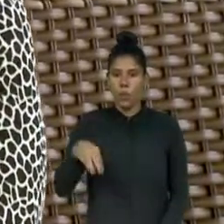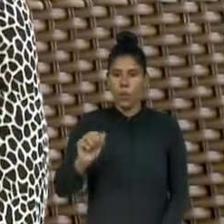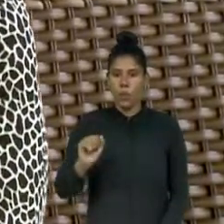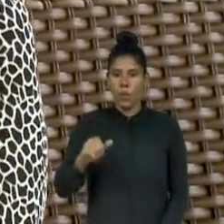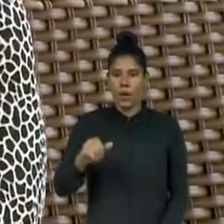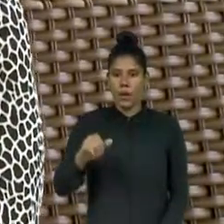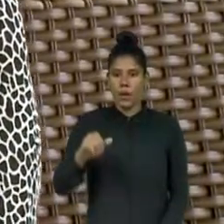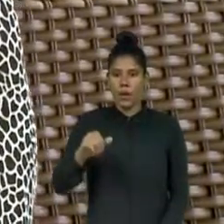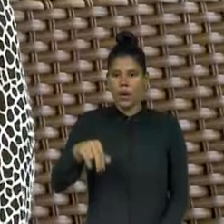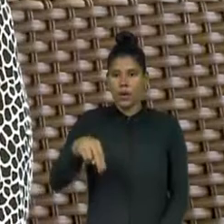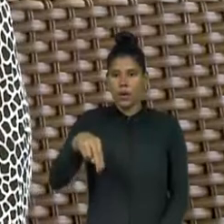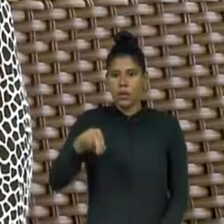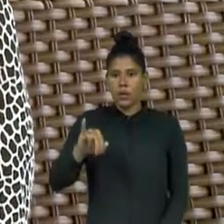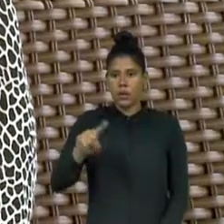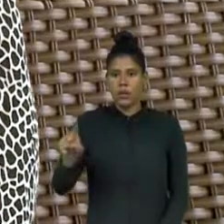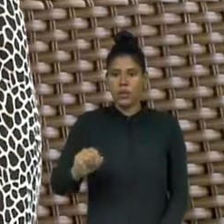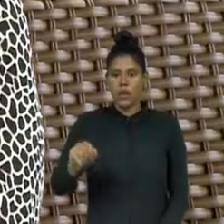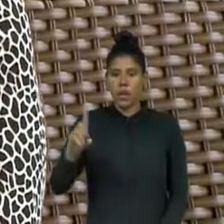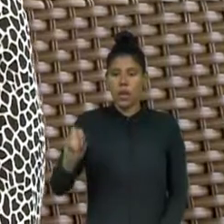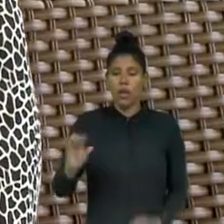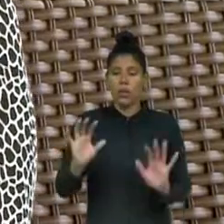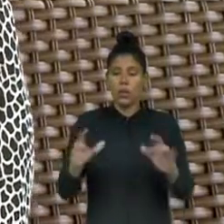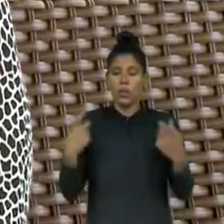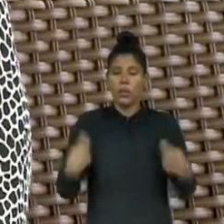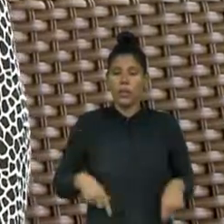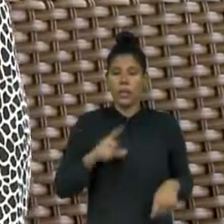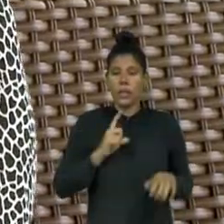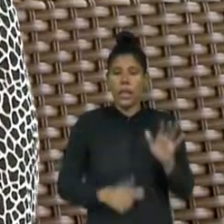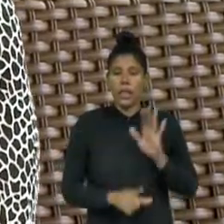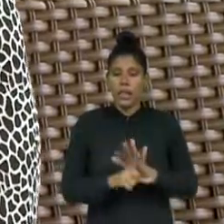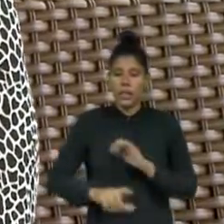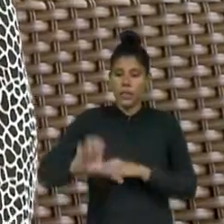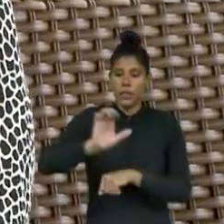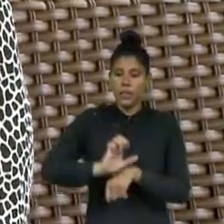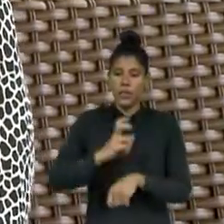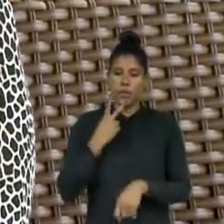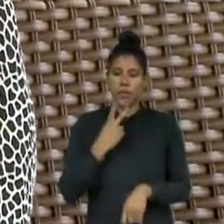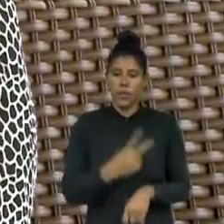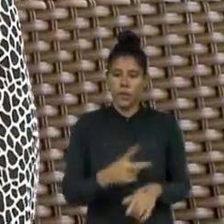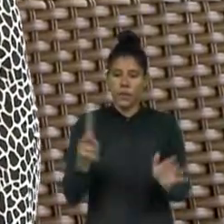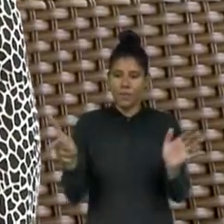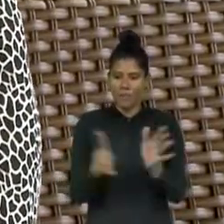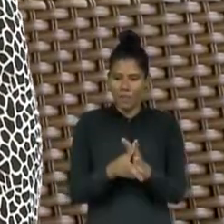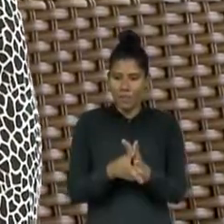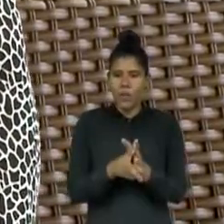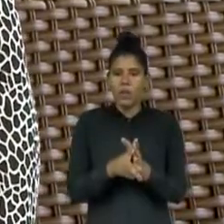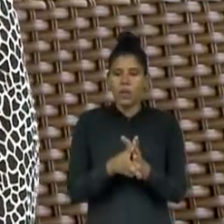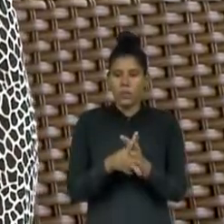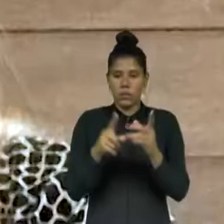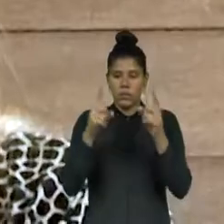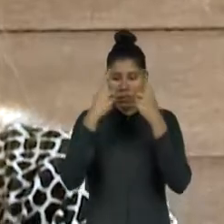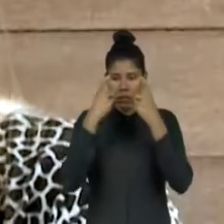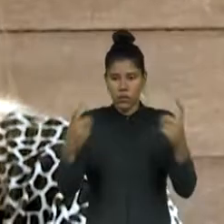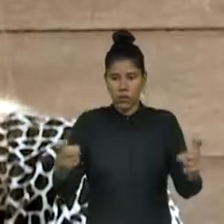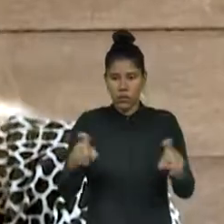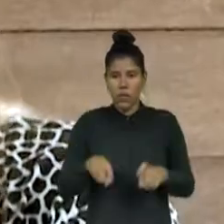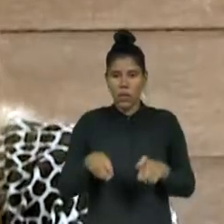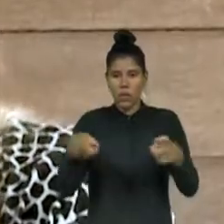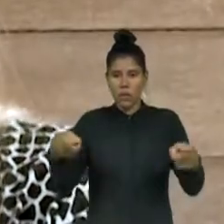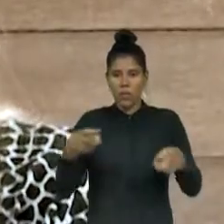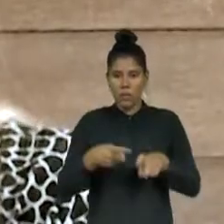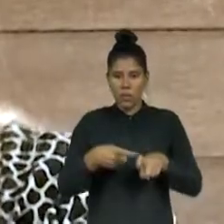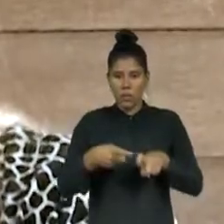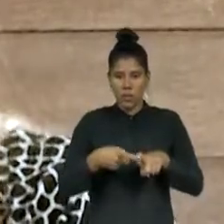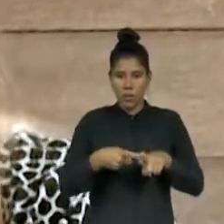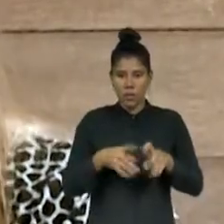também precisa avançar no sentido de ter uma legislação estadual que fale especificamente de violência obstétrica. Apesar da